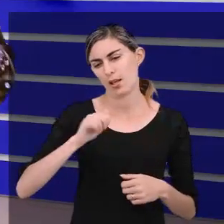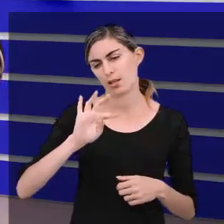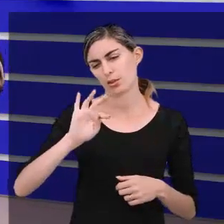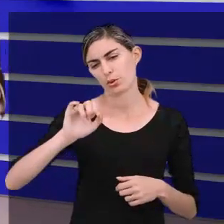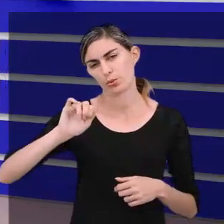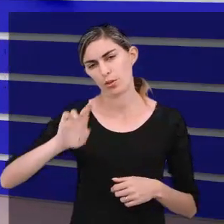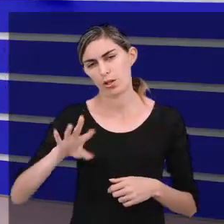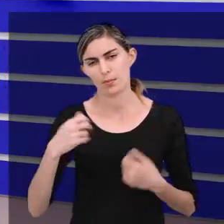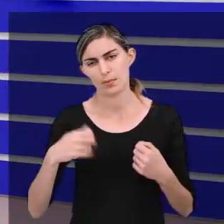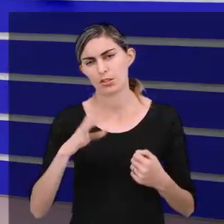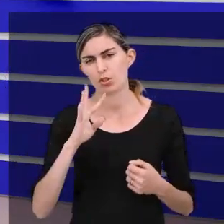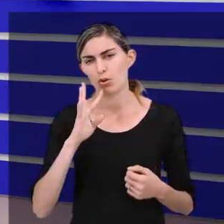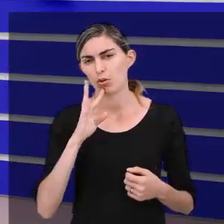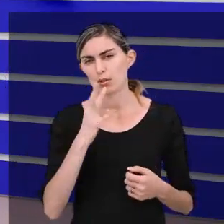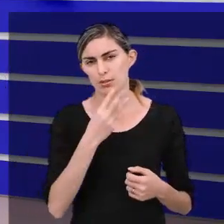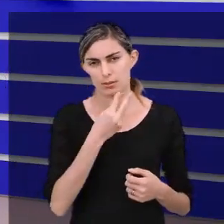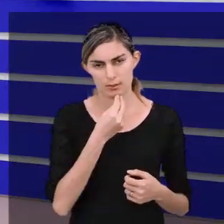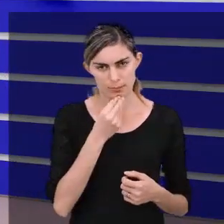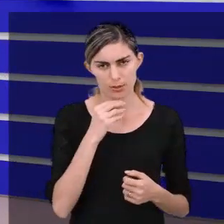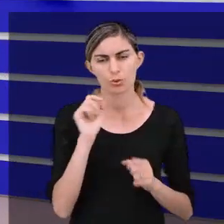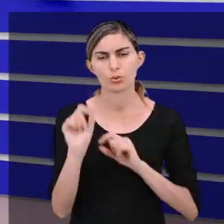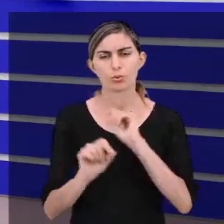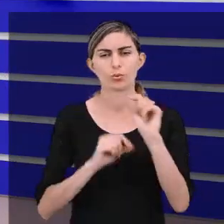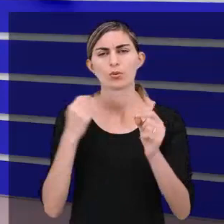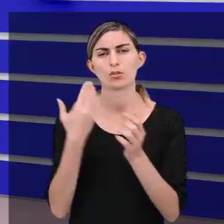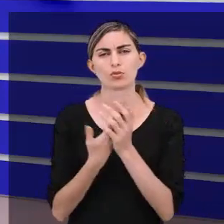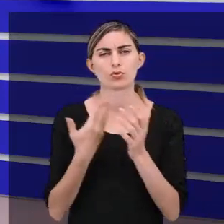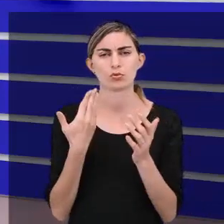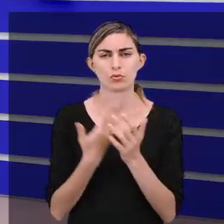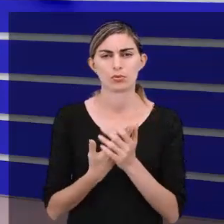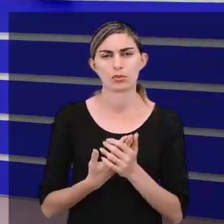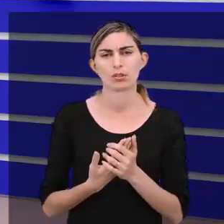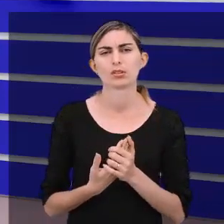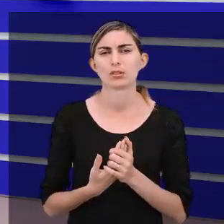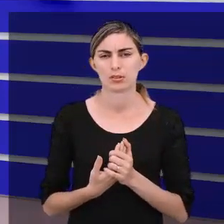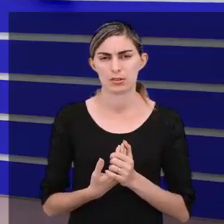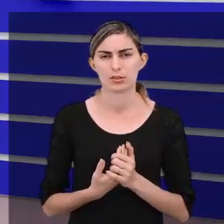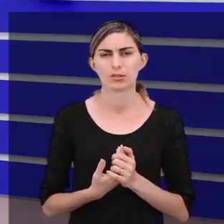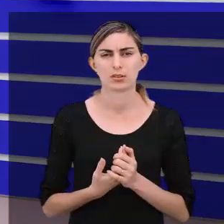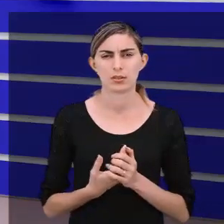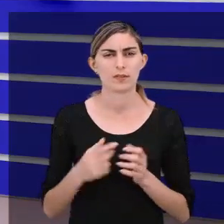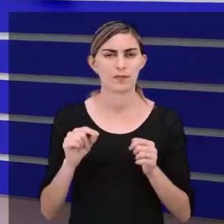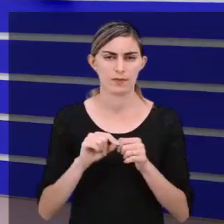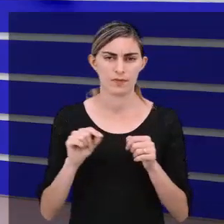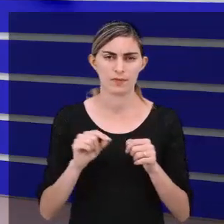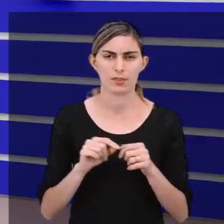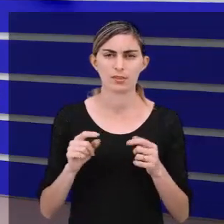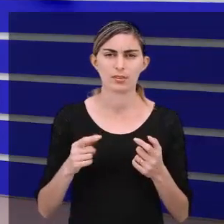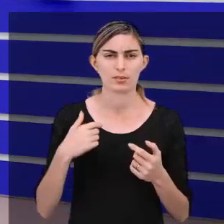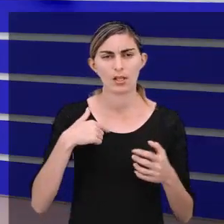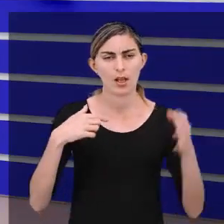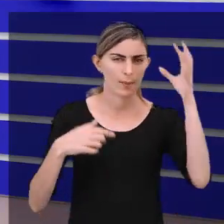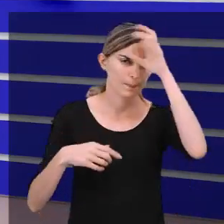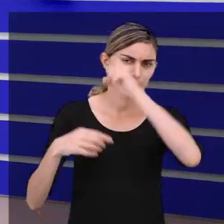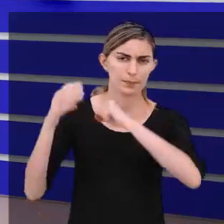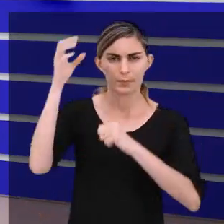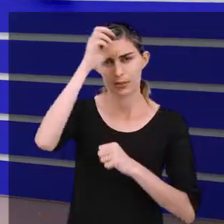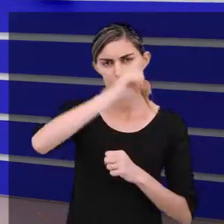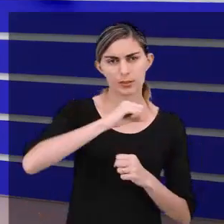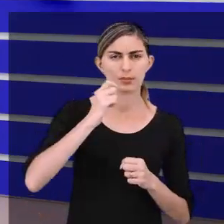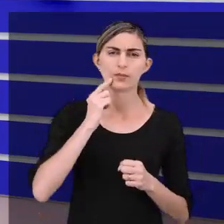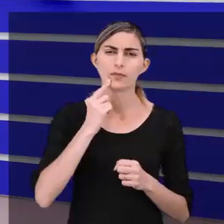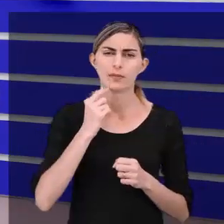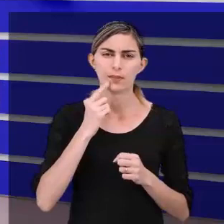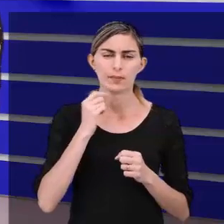ter conhecimento. O que é que os estudantes estão, nesse momento, fazendo agora? Eles estão aprendendo. Eles